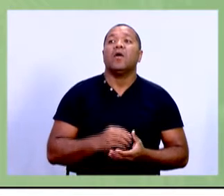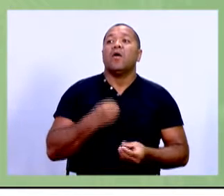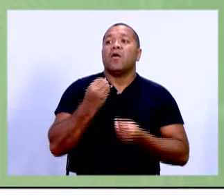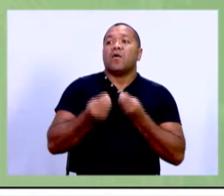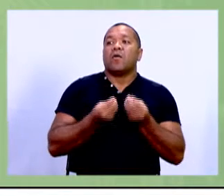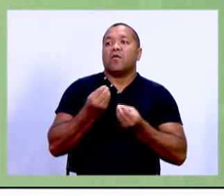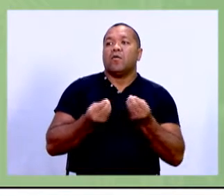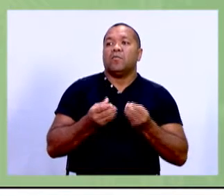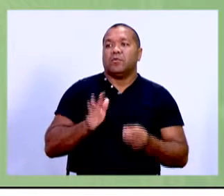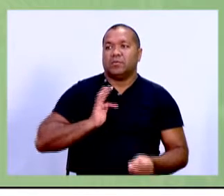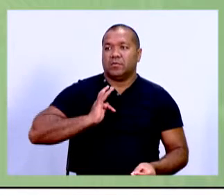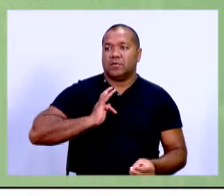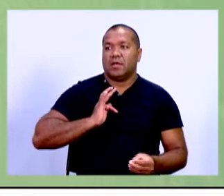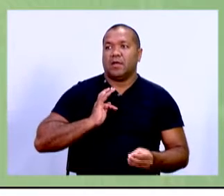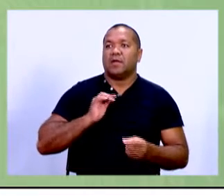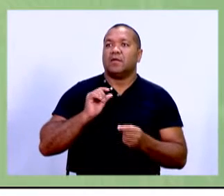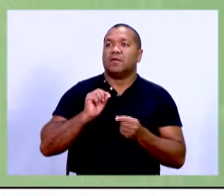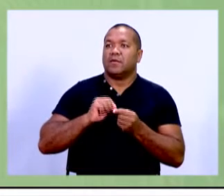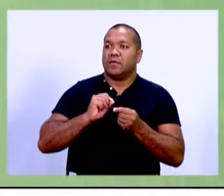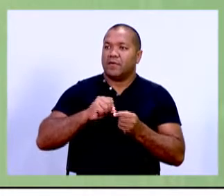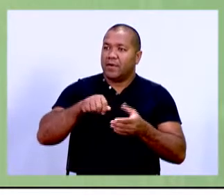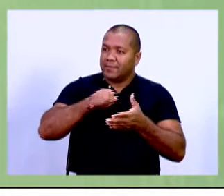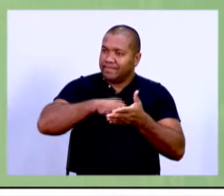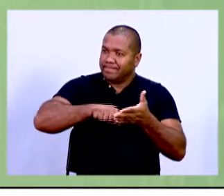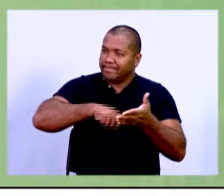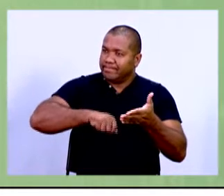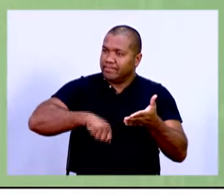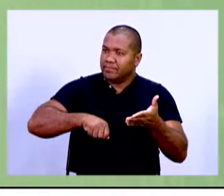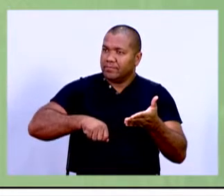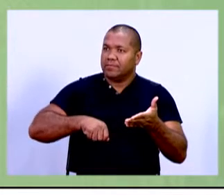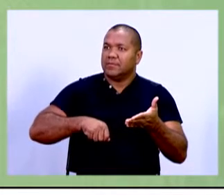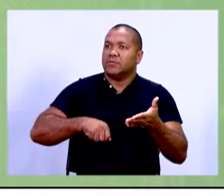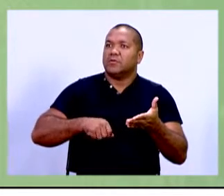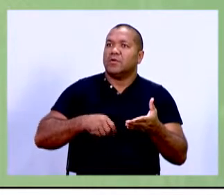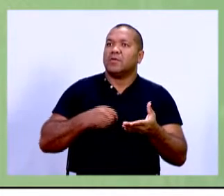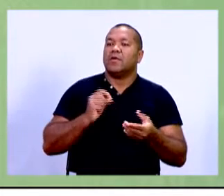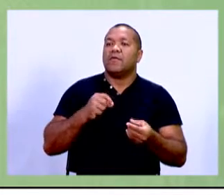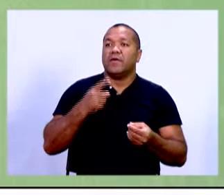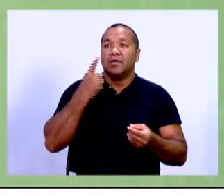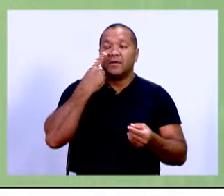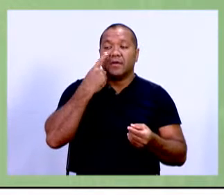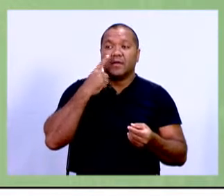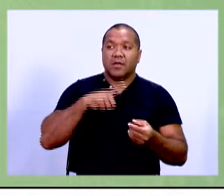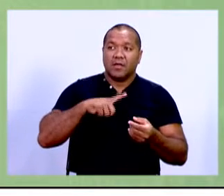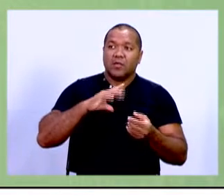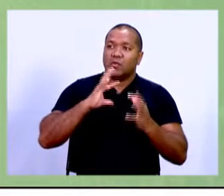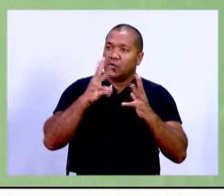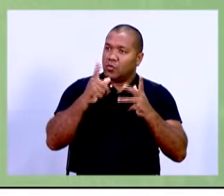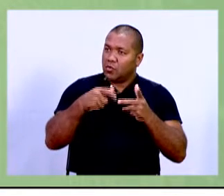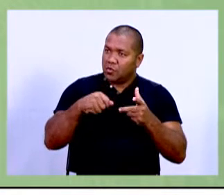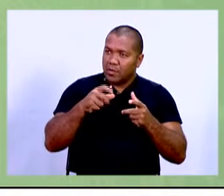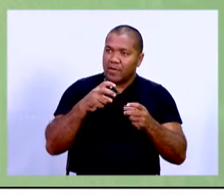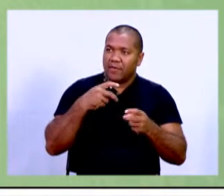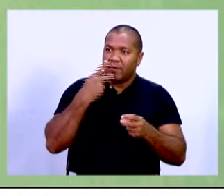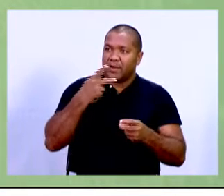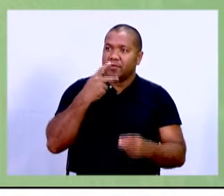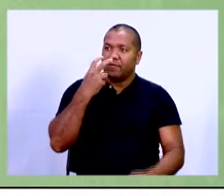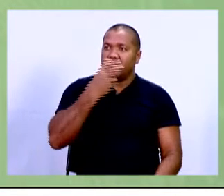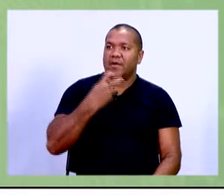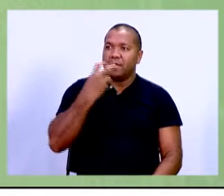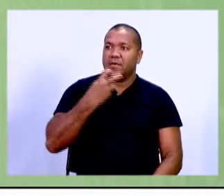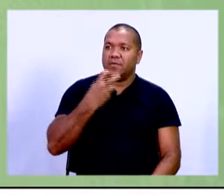Como o técnico relata a solução? Então, a solução é relatada